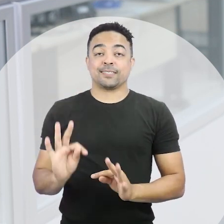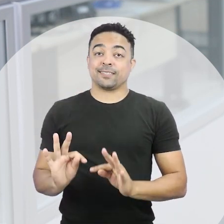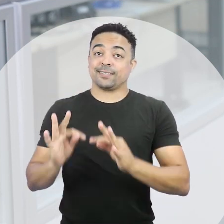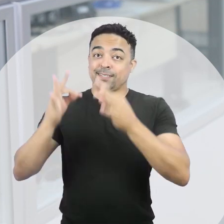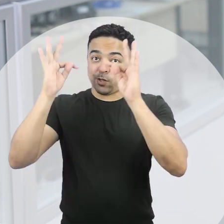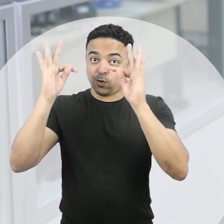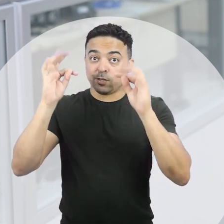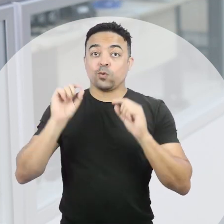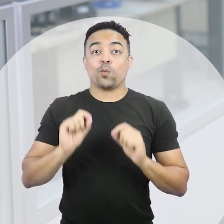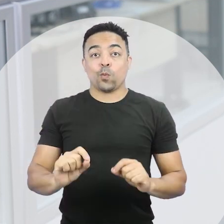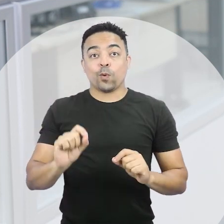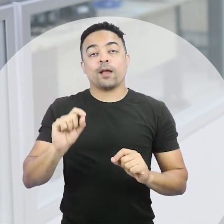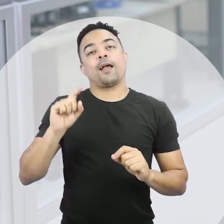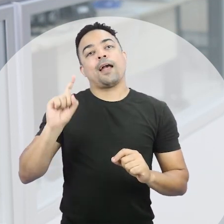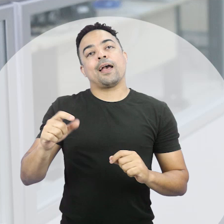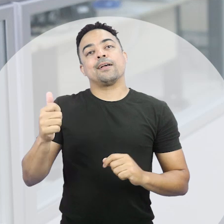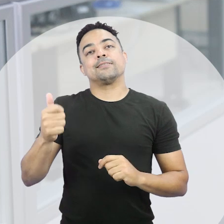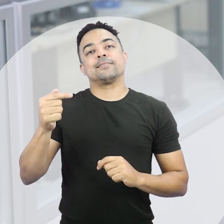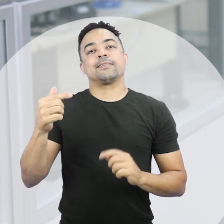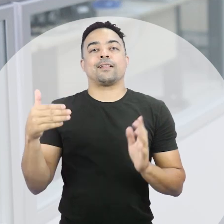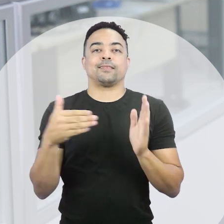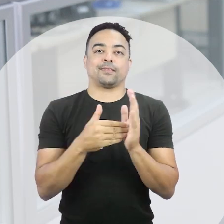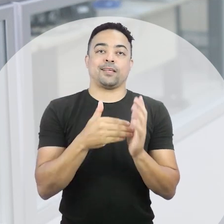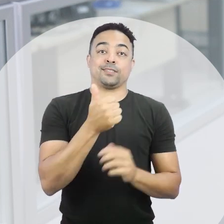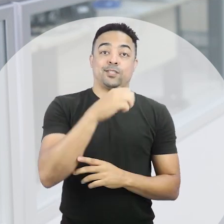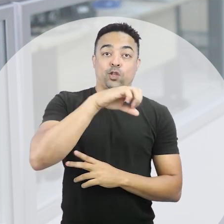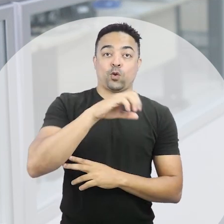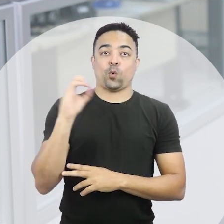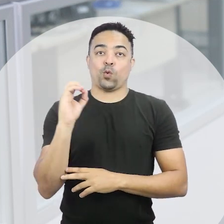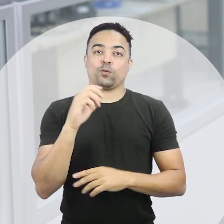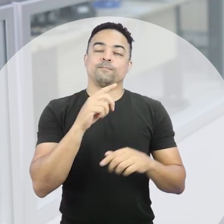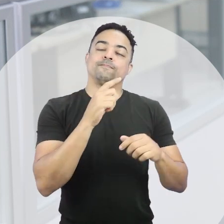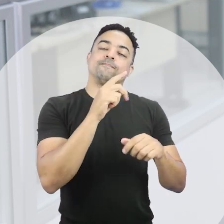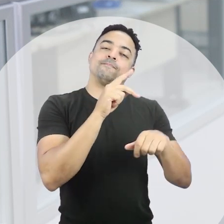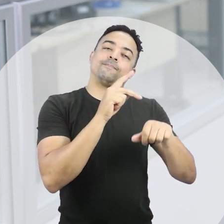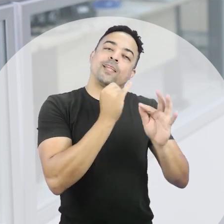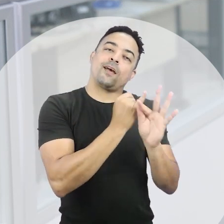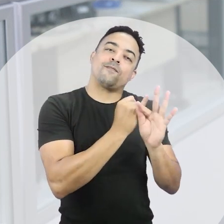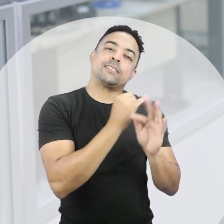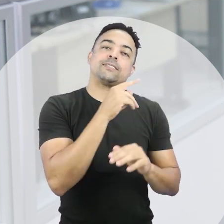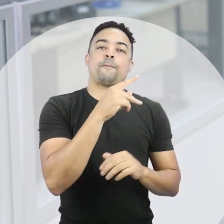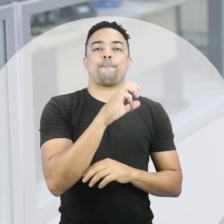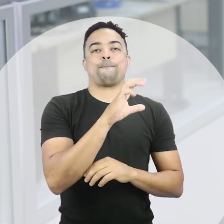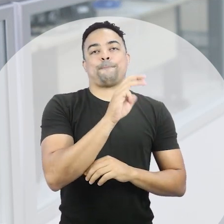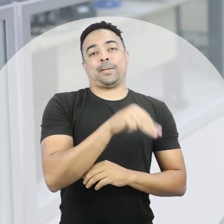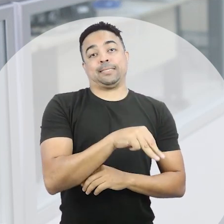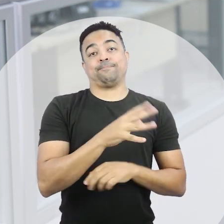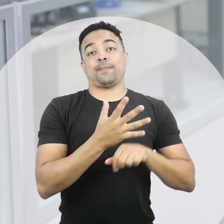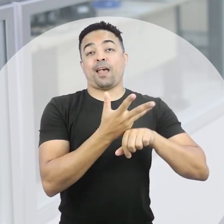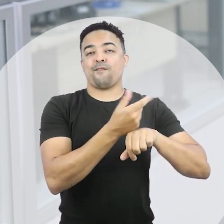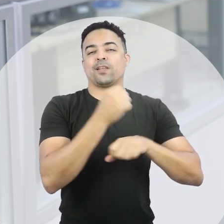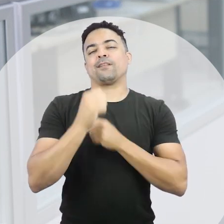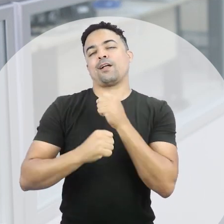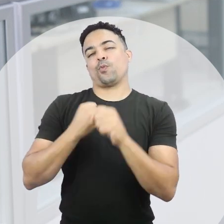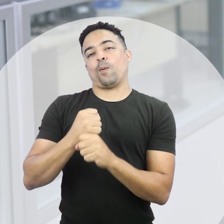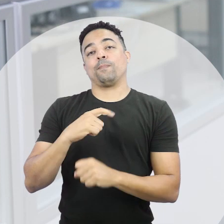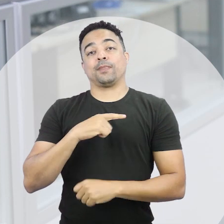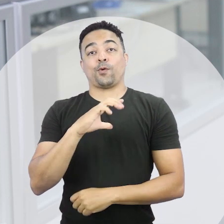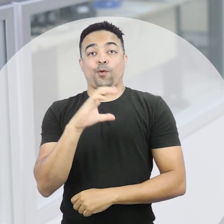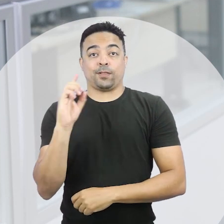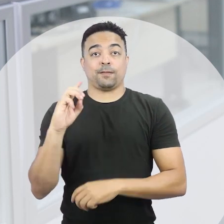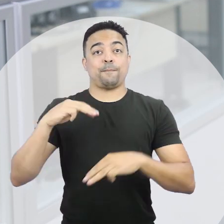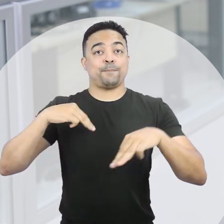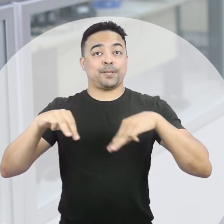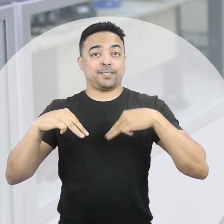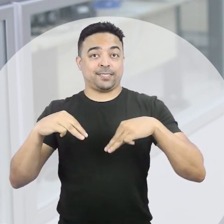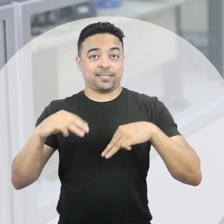ci e tecnologia que acontece de 17 a 19 de outubro lá no campus do PCM do IFC o evento é realizado anualmente sob a